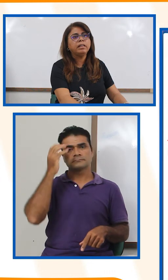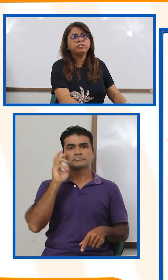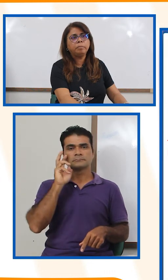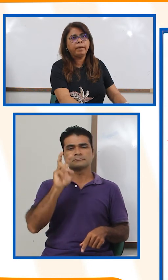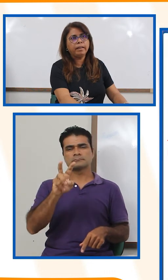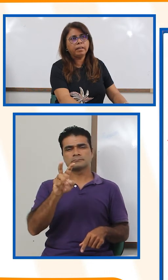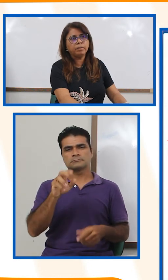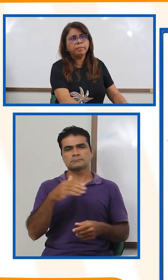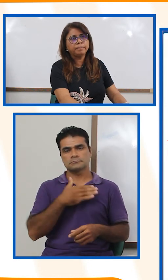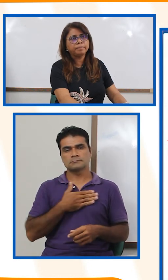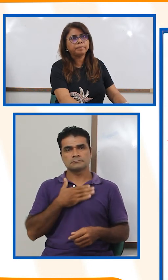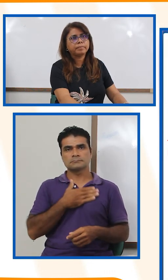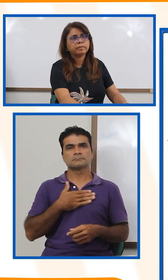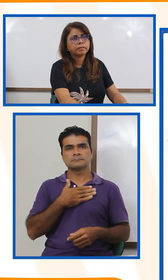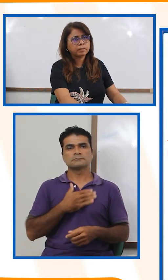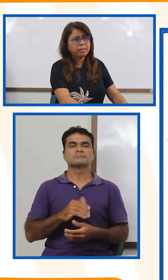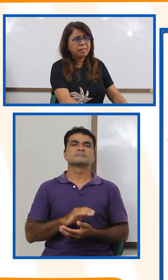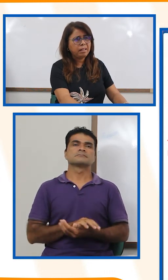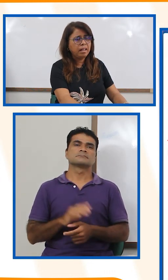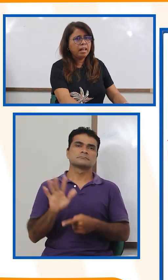momentos de perigo.